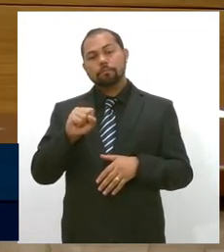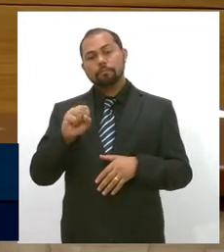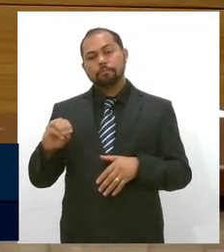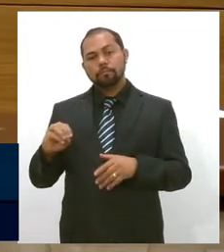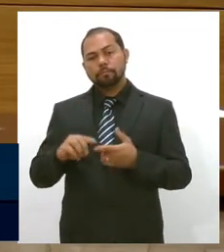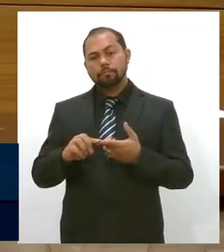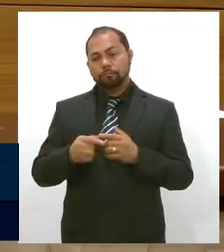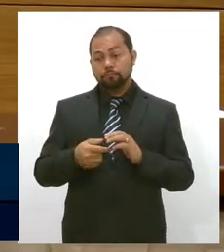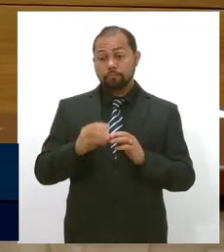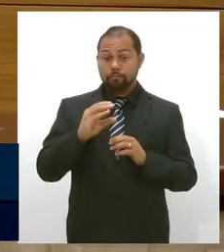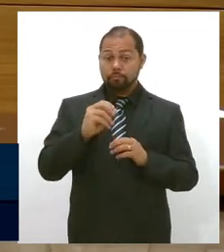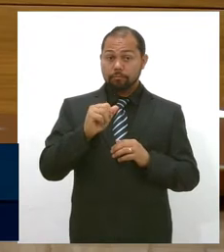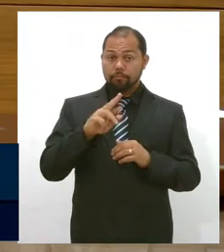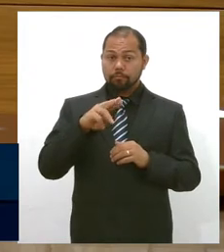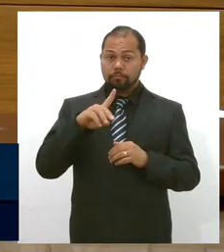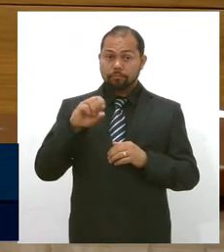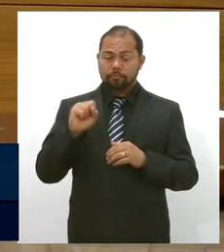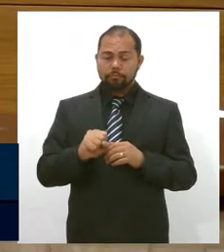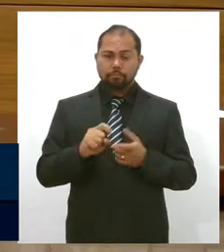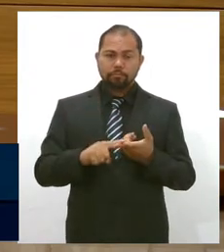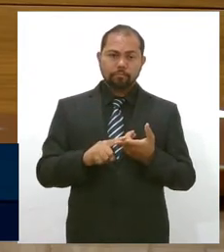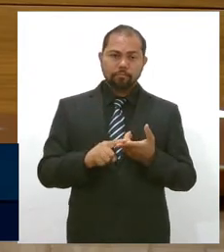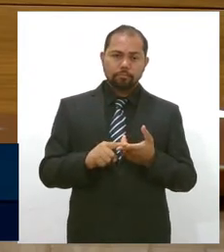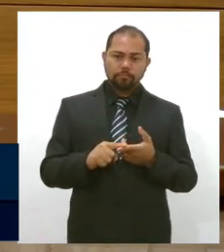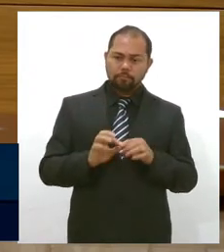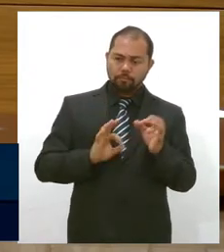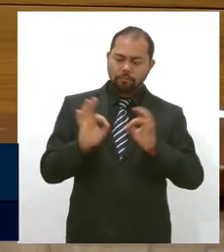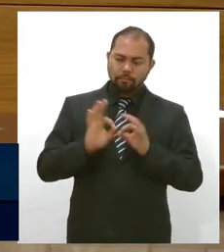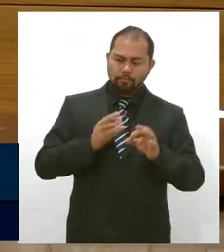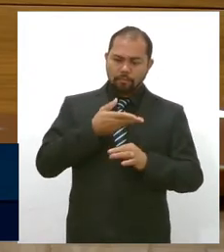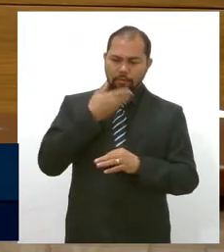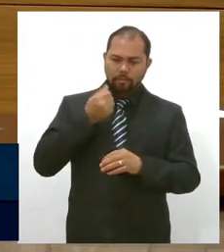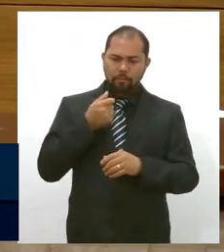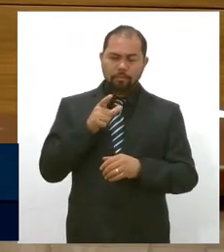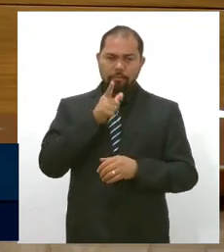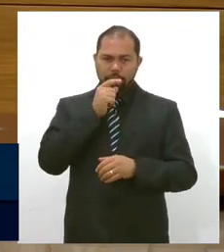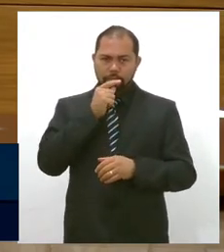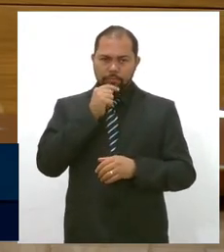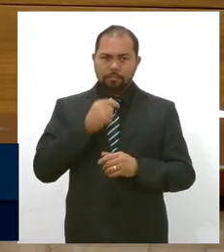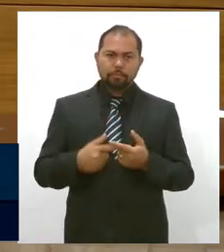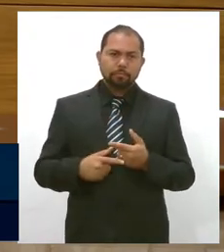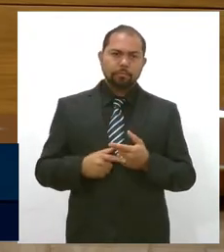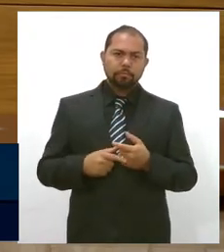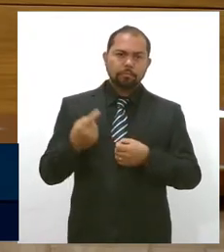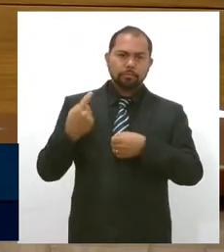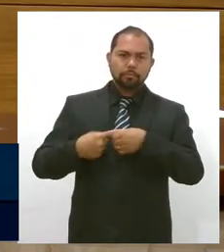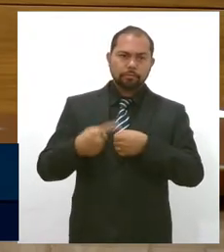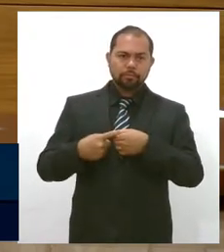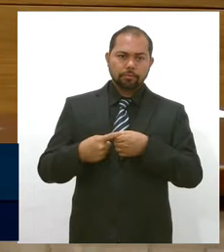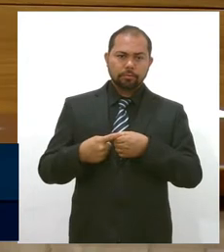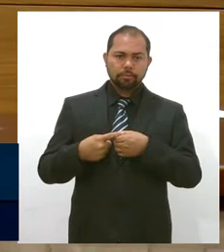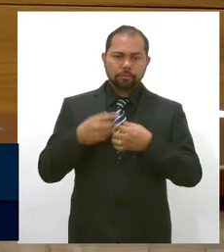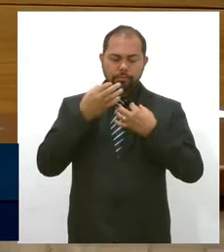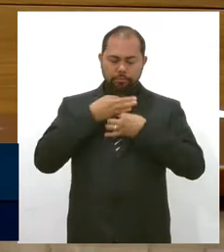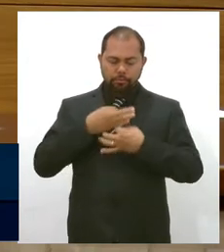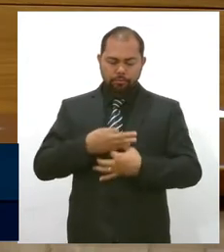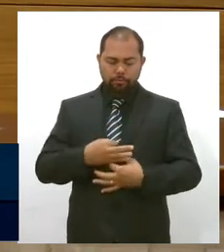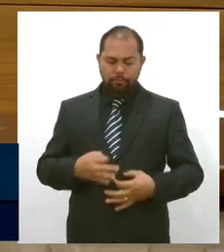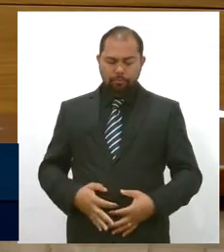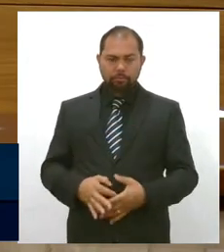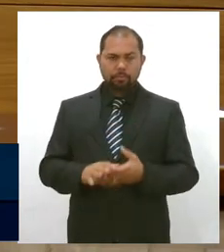Melo, solicitando a regularização e melhoria na qualidade do fornecimento de água no município de Rosário do Catete. Indicação